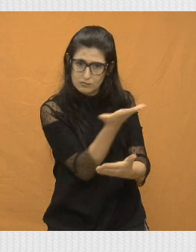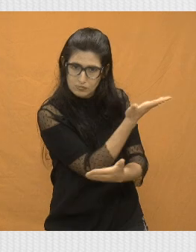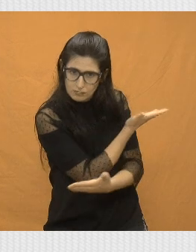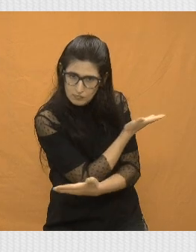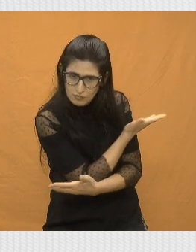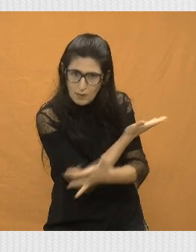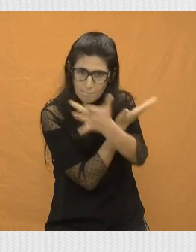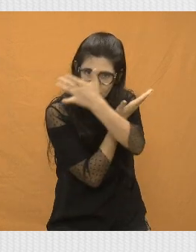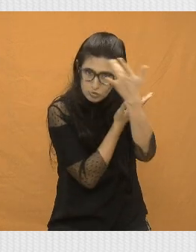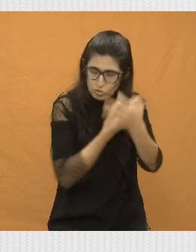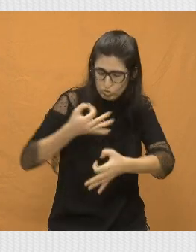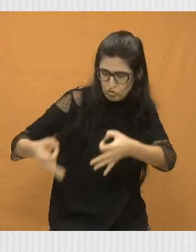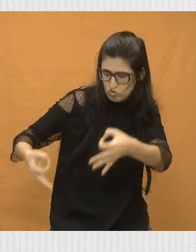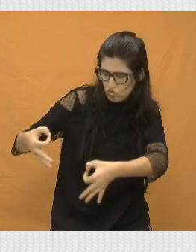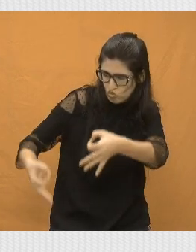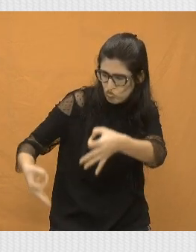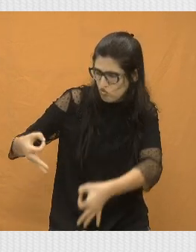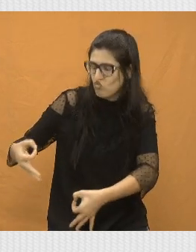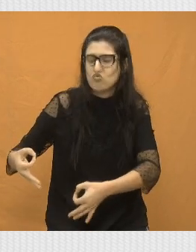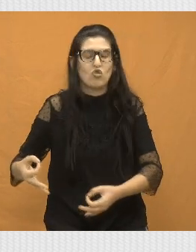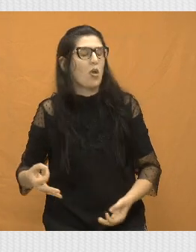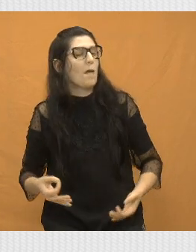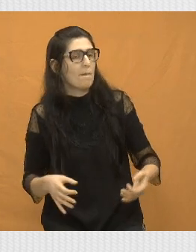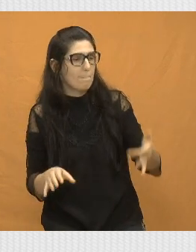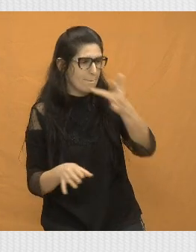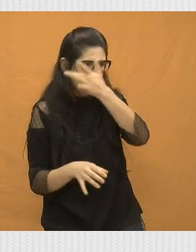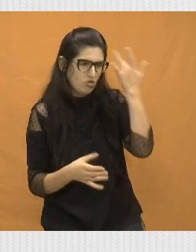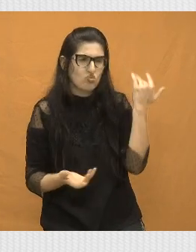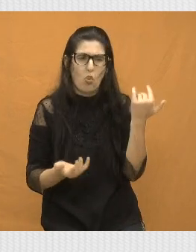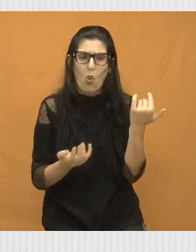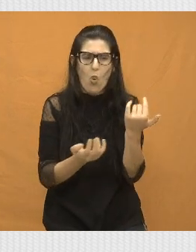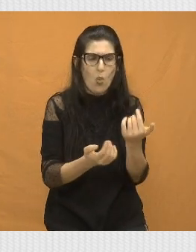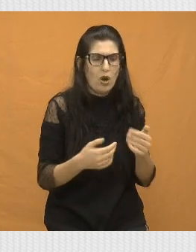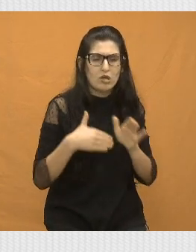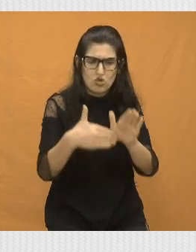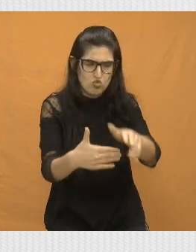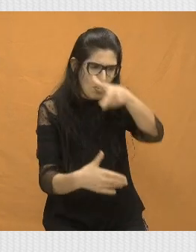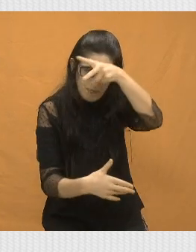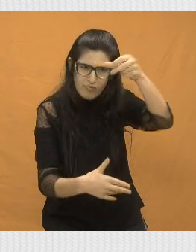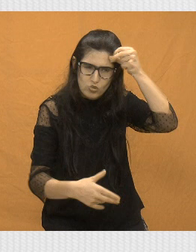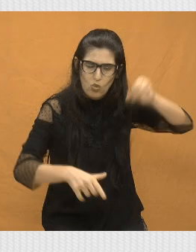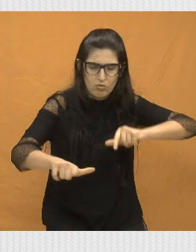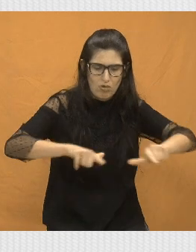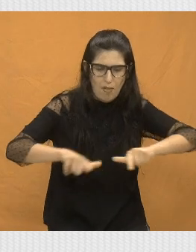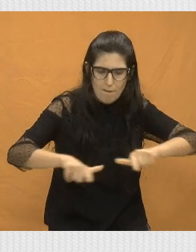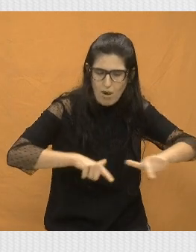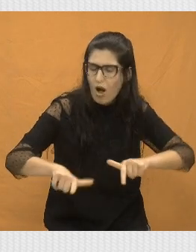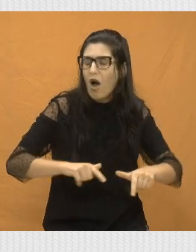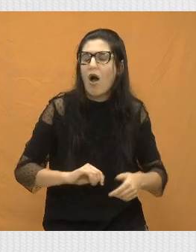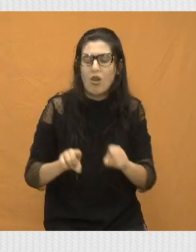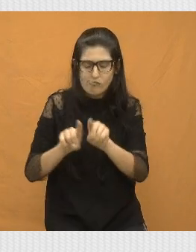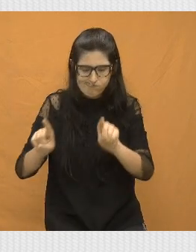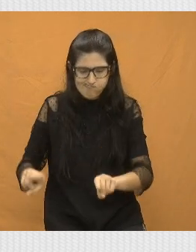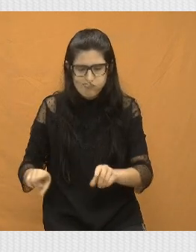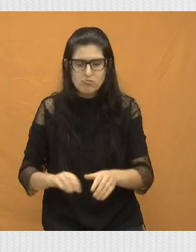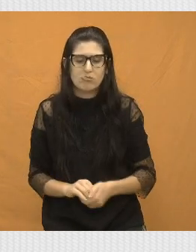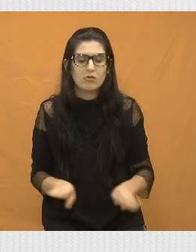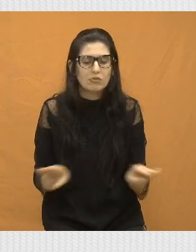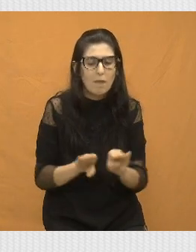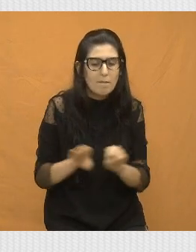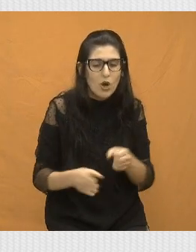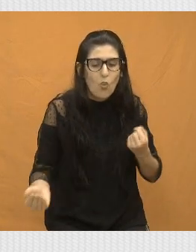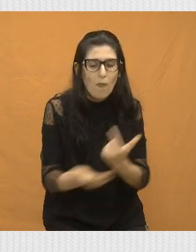pessoa jurídica, serviços de pessoa física, material de consumo, entre outros, que